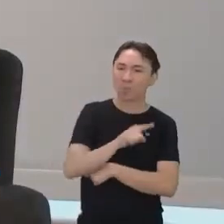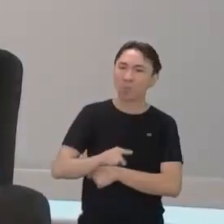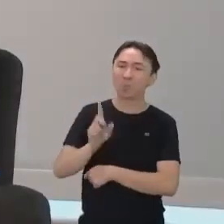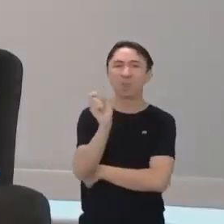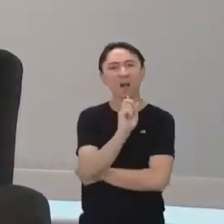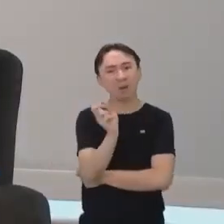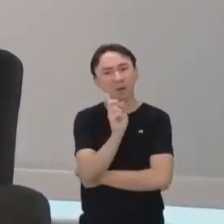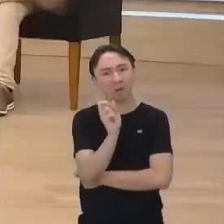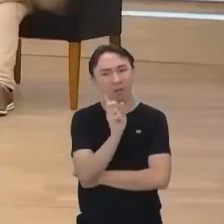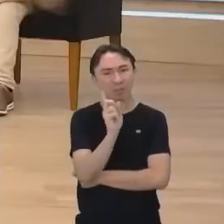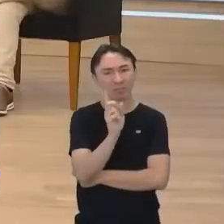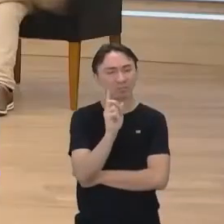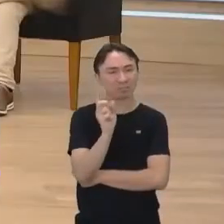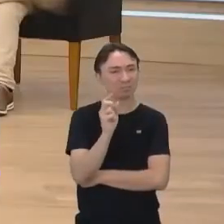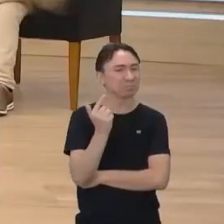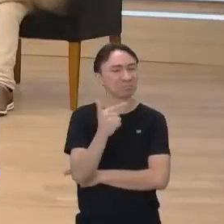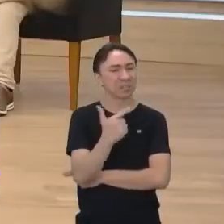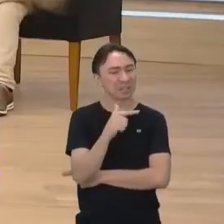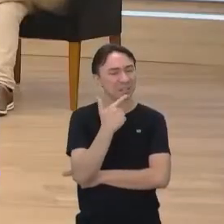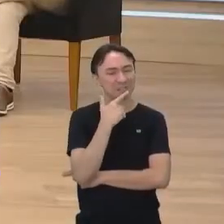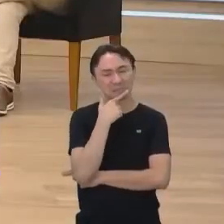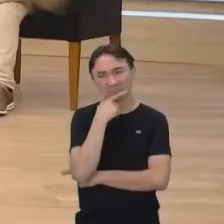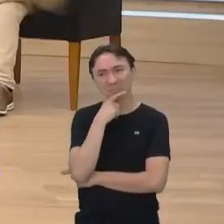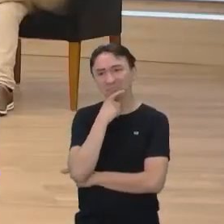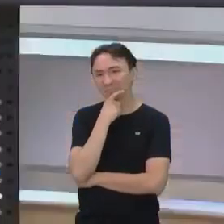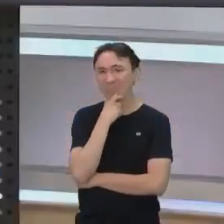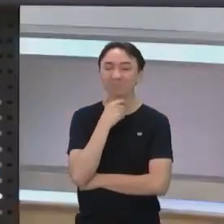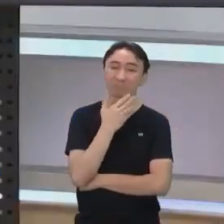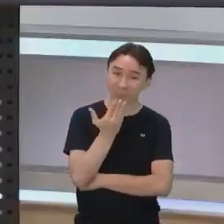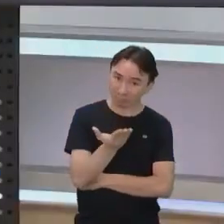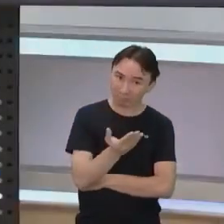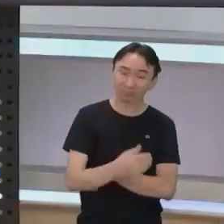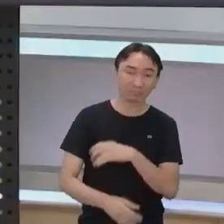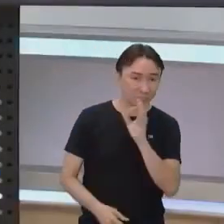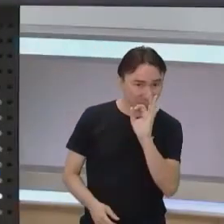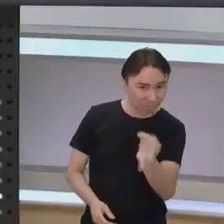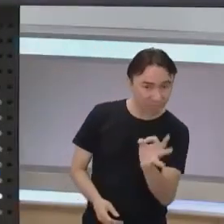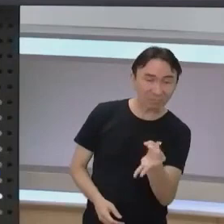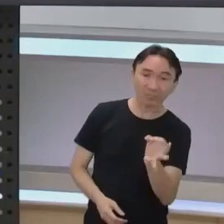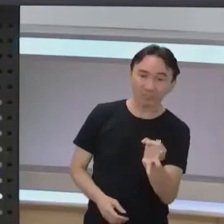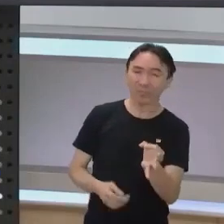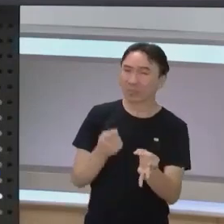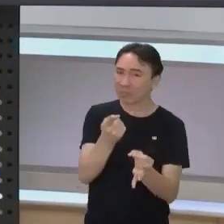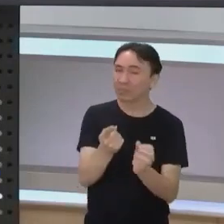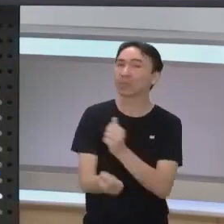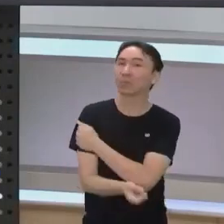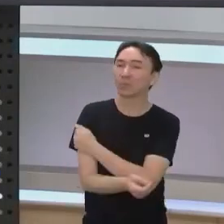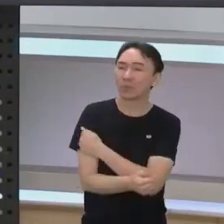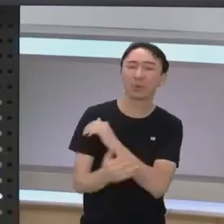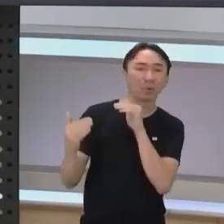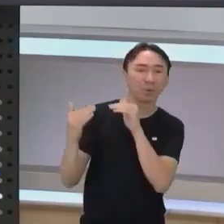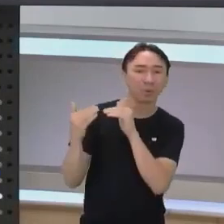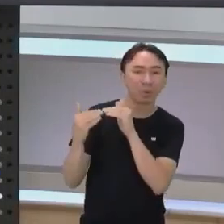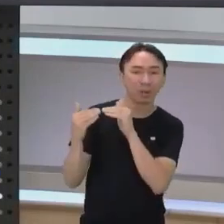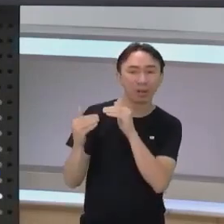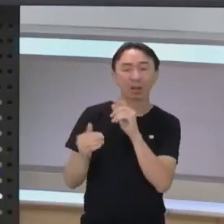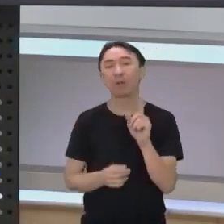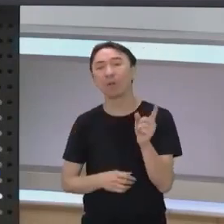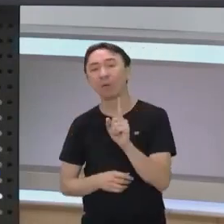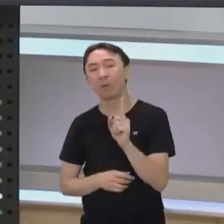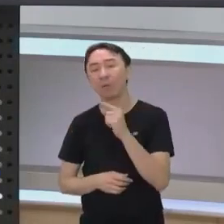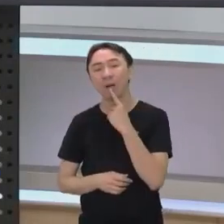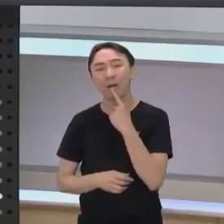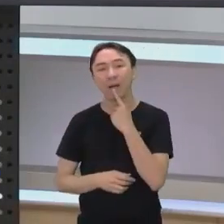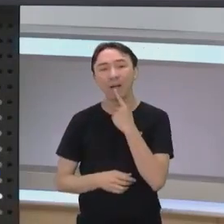seja autossustentável, não é isso? Exatamente. E você, estudante, aí você concorda com o professor? Você, fazendo a leitura aqui dessa